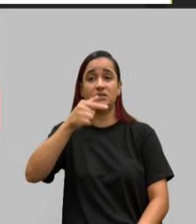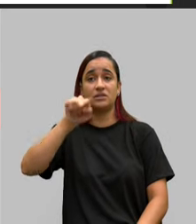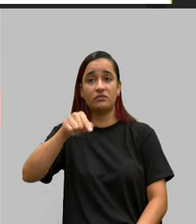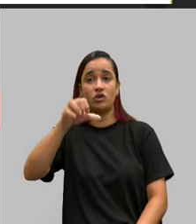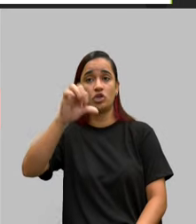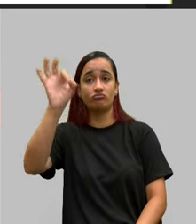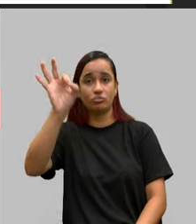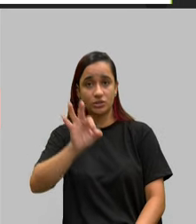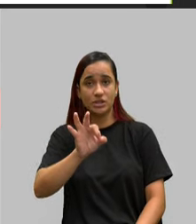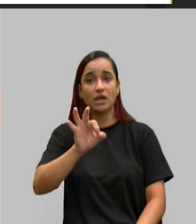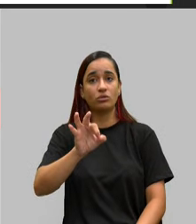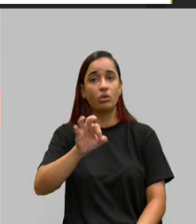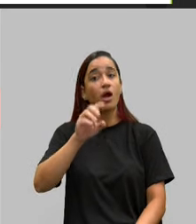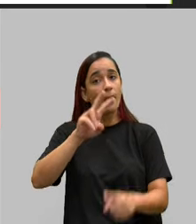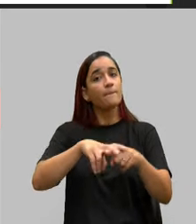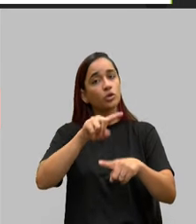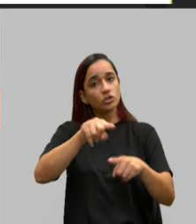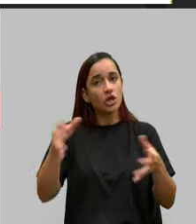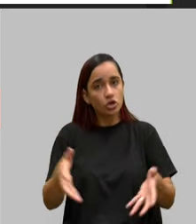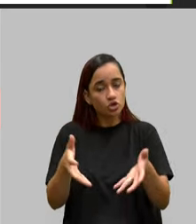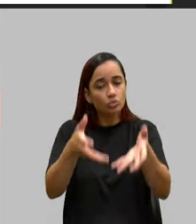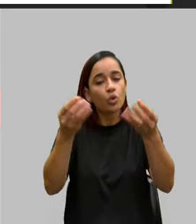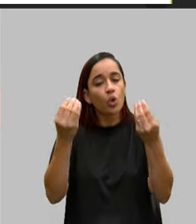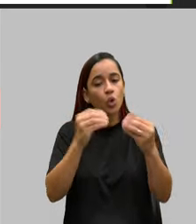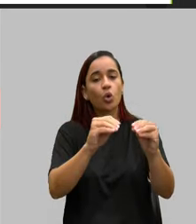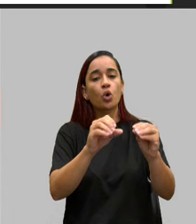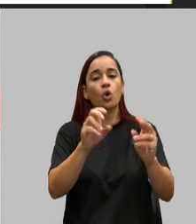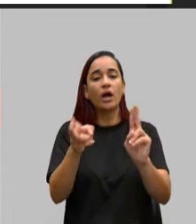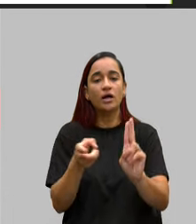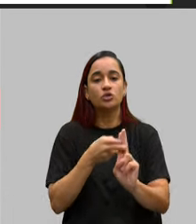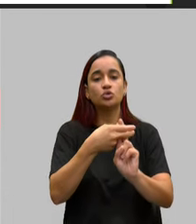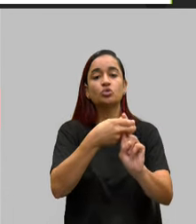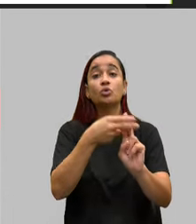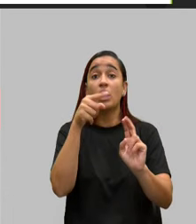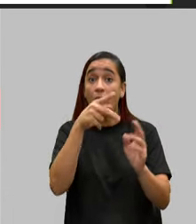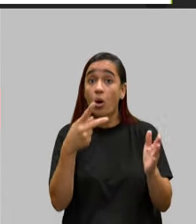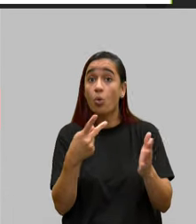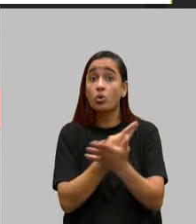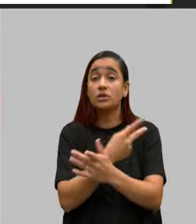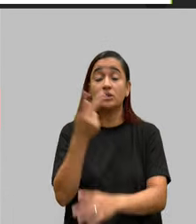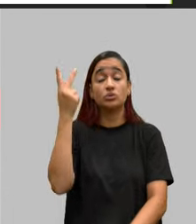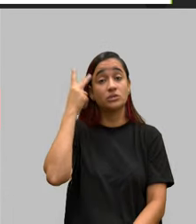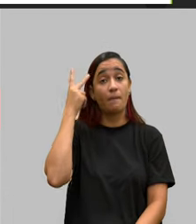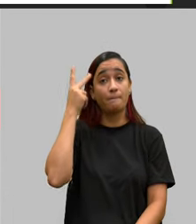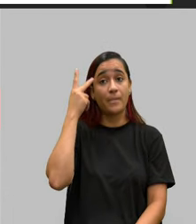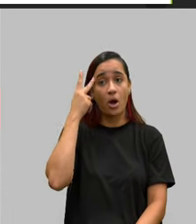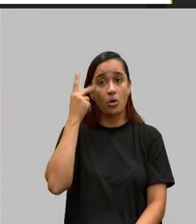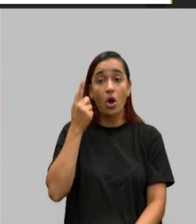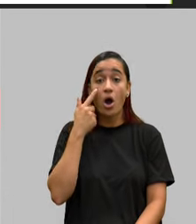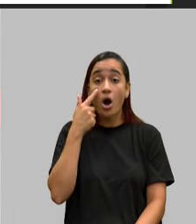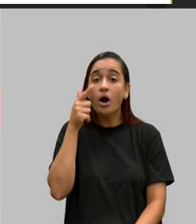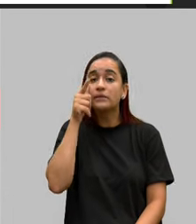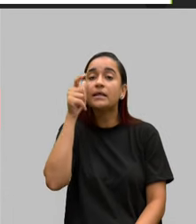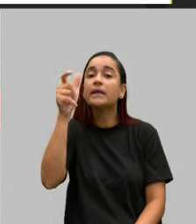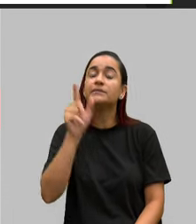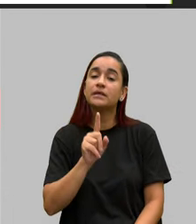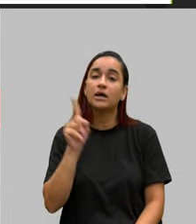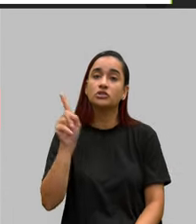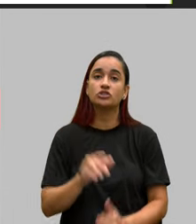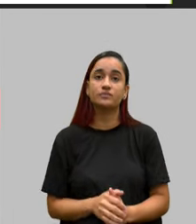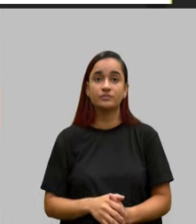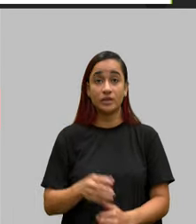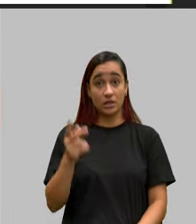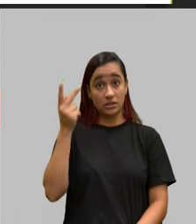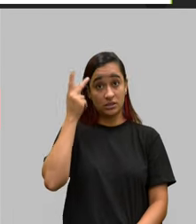isso estimula a gente colocar isso nos fus isso foi lá em São Paulo E olha que coisa interessante São Paulo tem gasto recorde